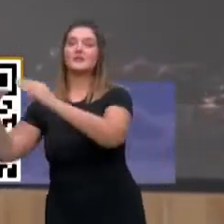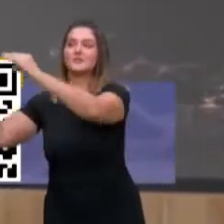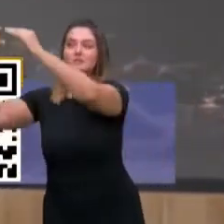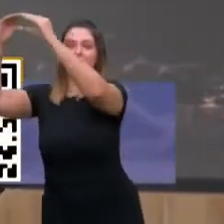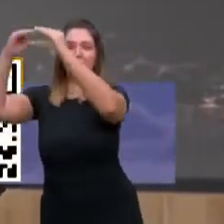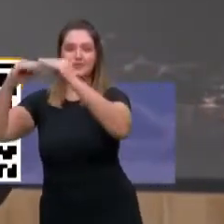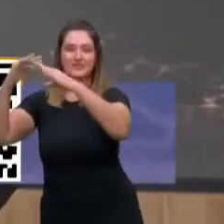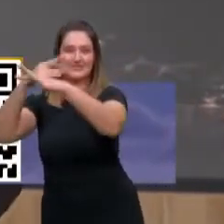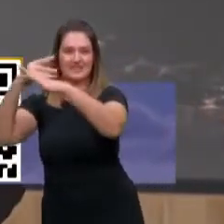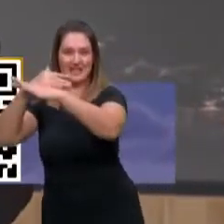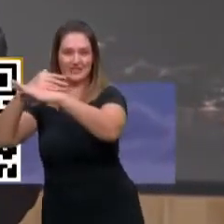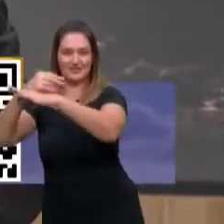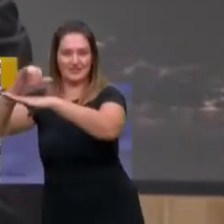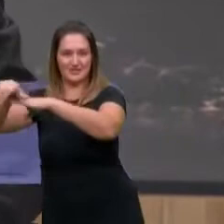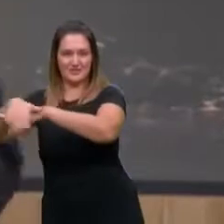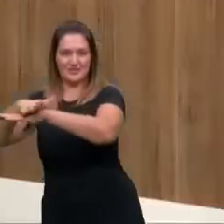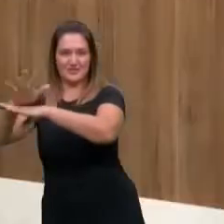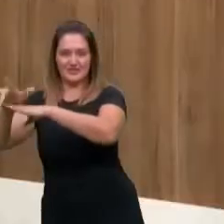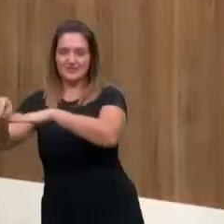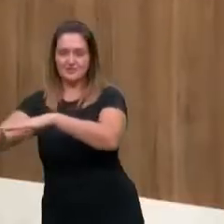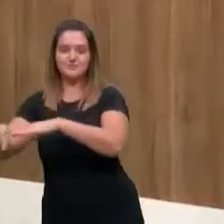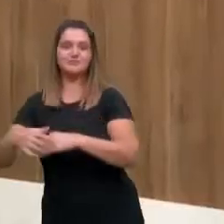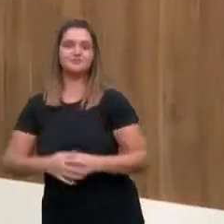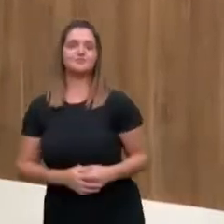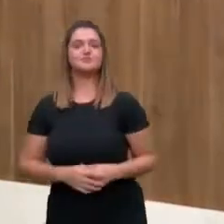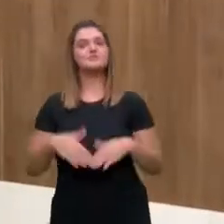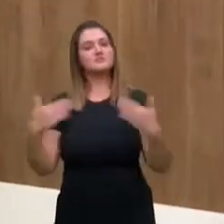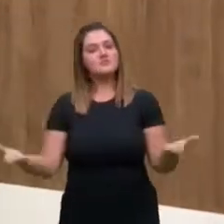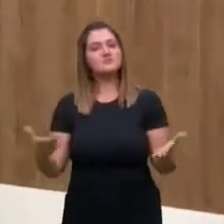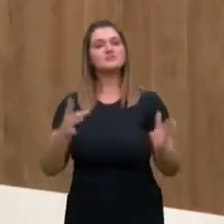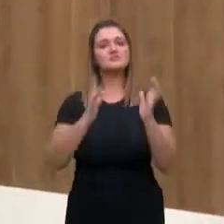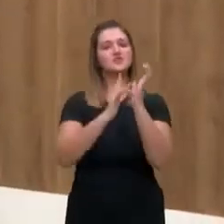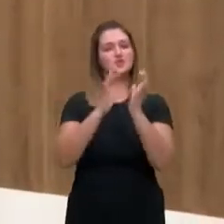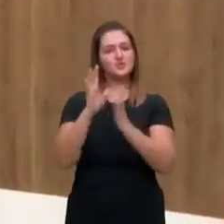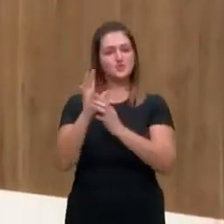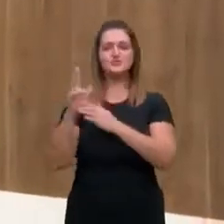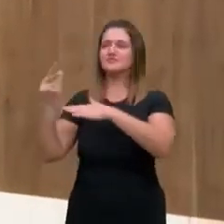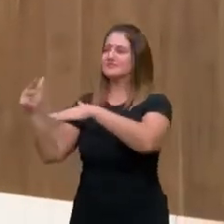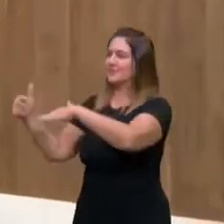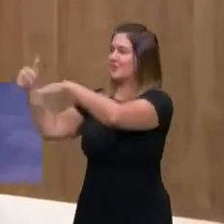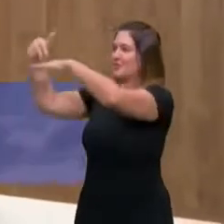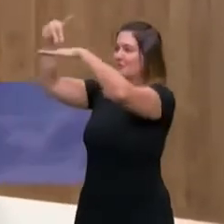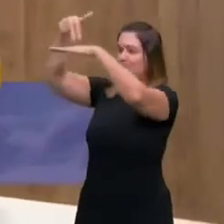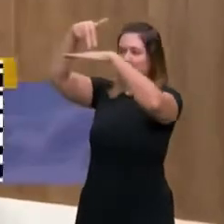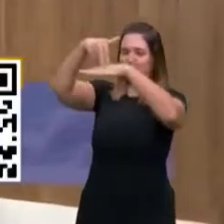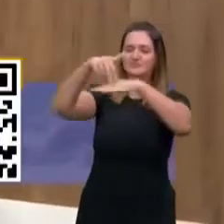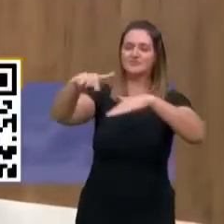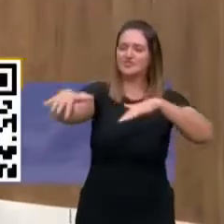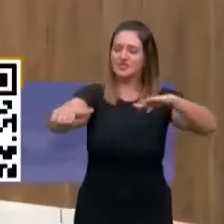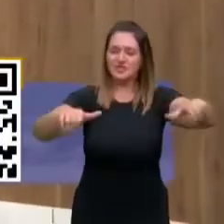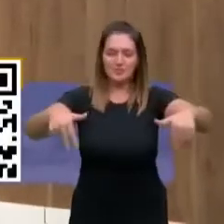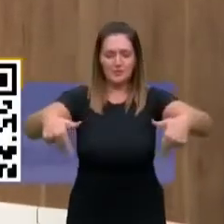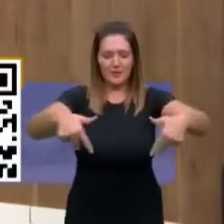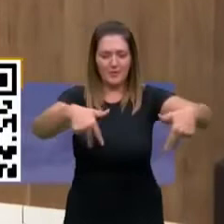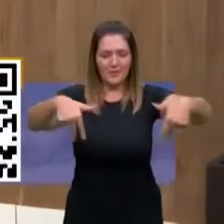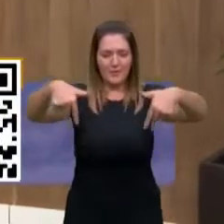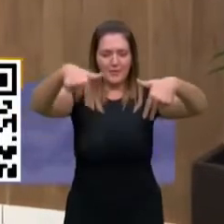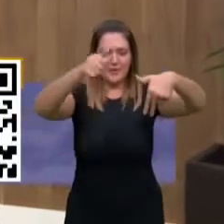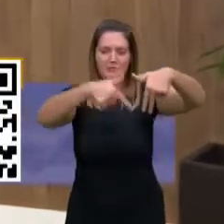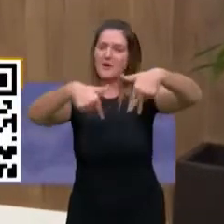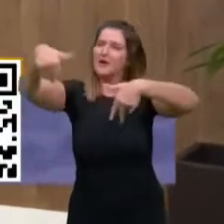Cristo e a descida da Cidade Santa. Então vai ser assim, Jesus volta, leva o seu povo para o